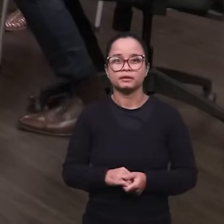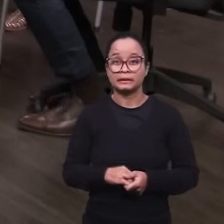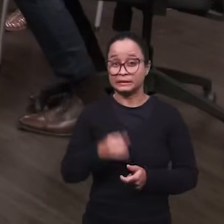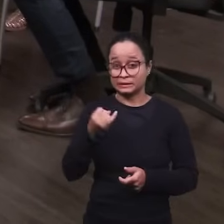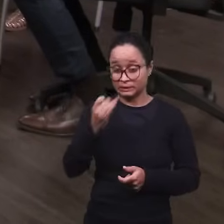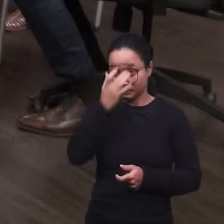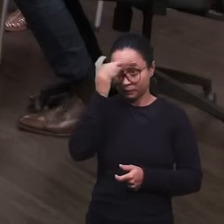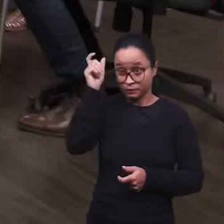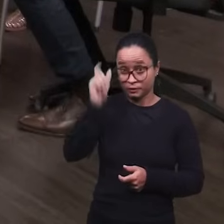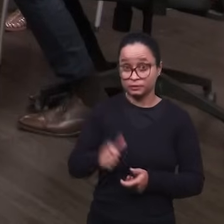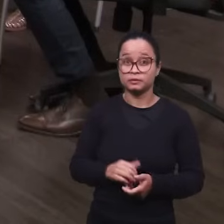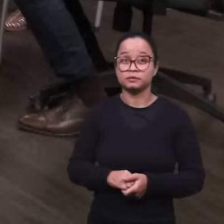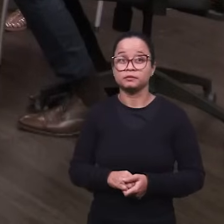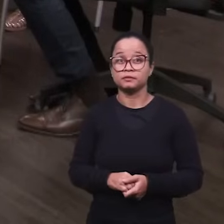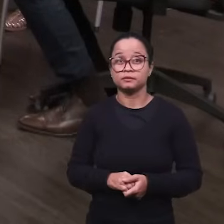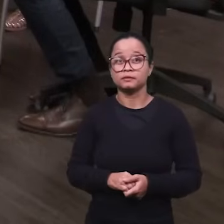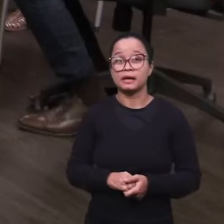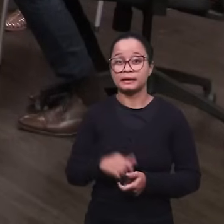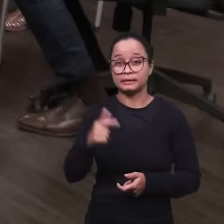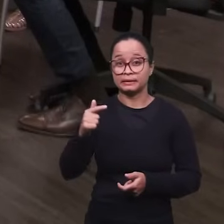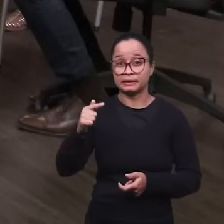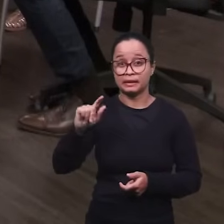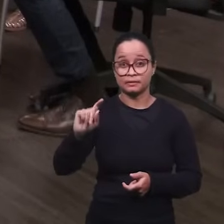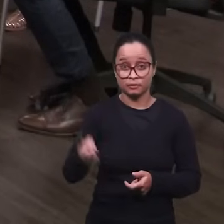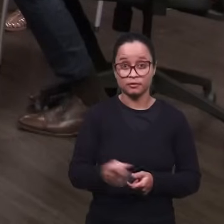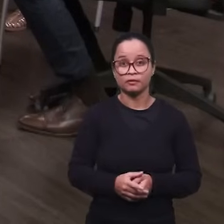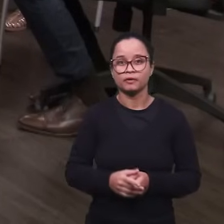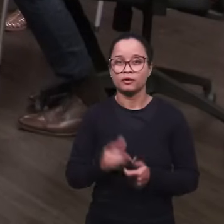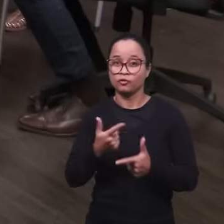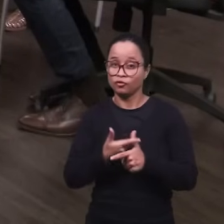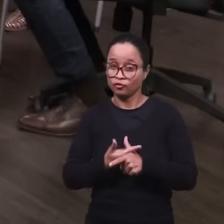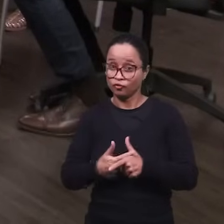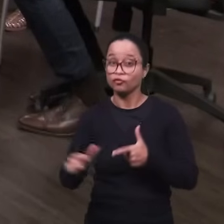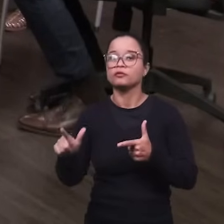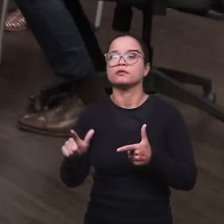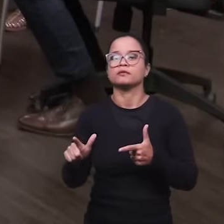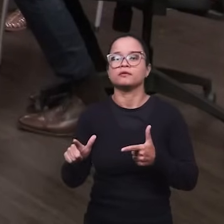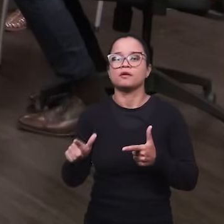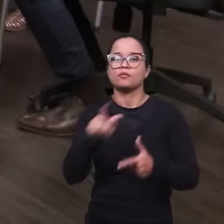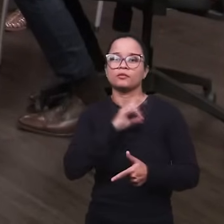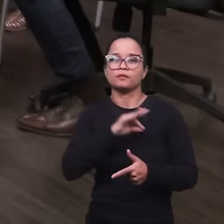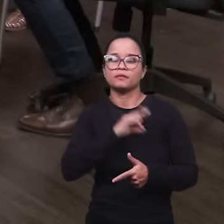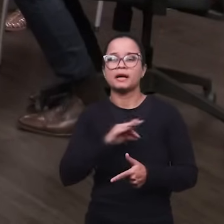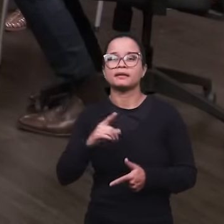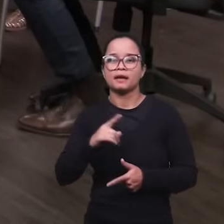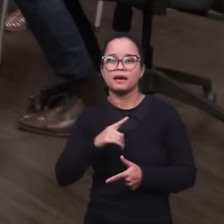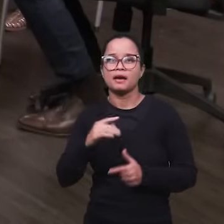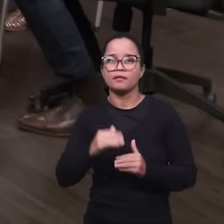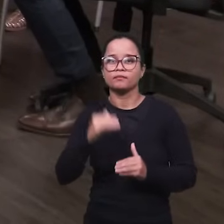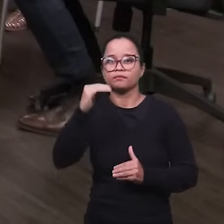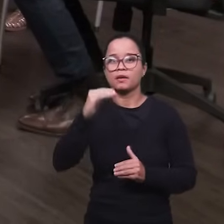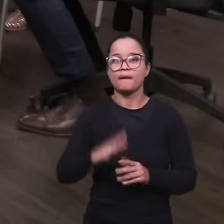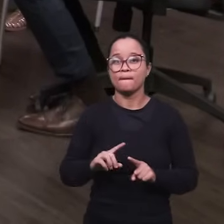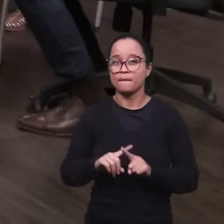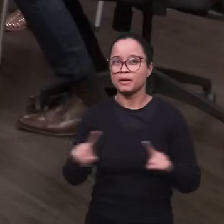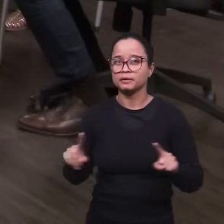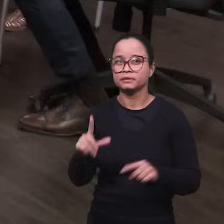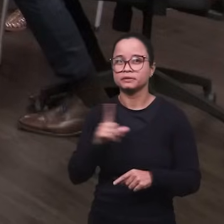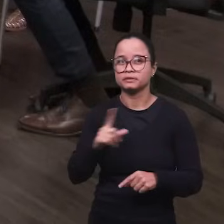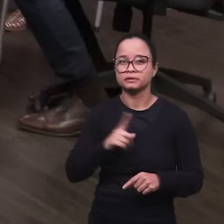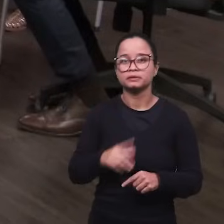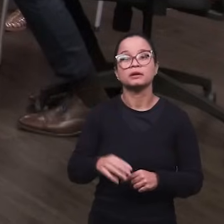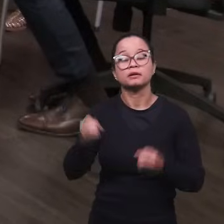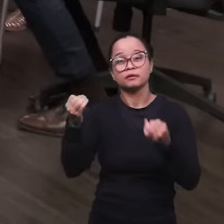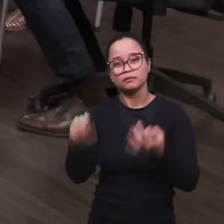sempre em cima de 7 mil, e no final vai somar aquilo tudo e dividir pelo número de salários, vai dar uma média alta. Só que aí o coeficiente é aquilo que eu